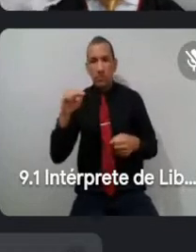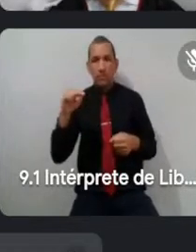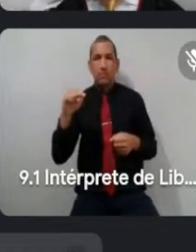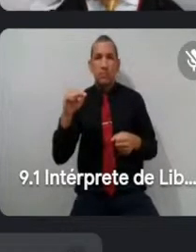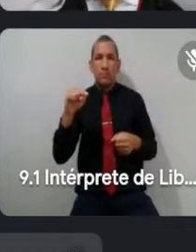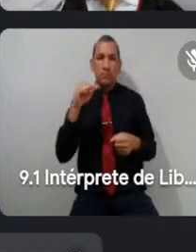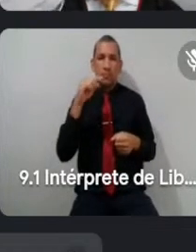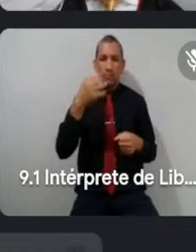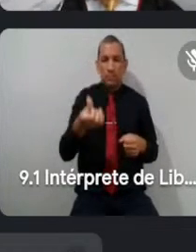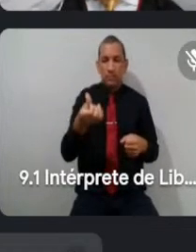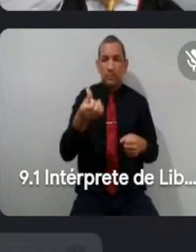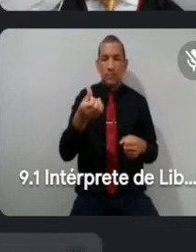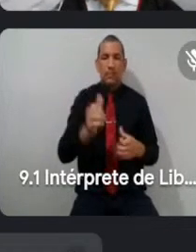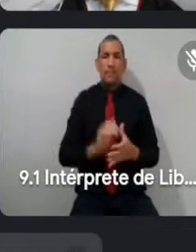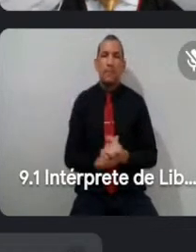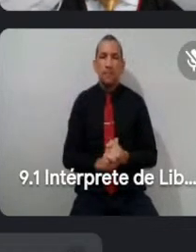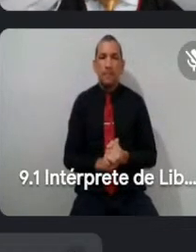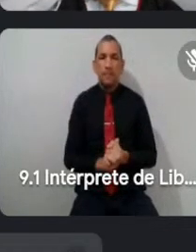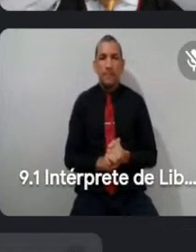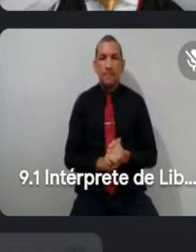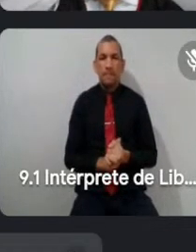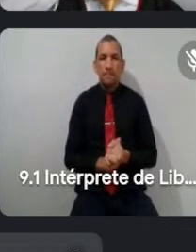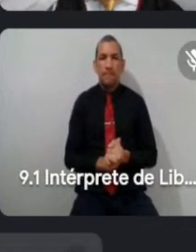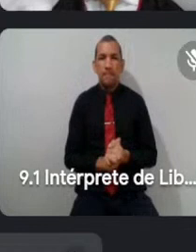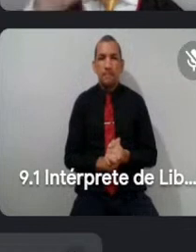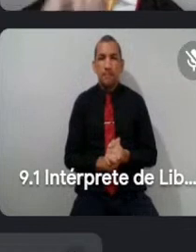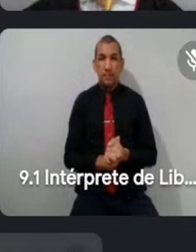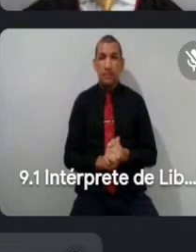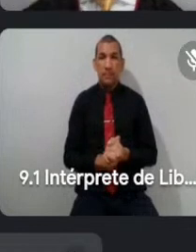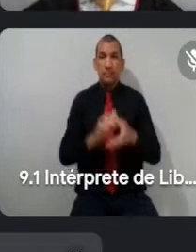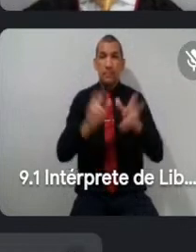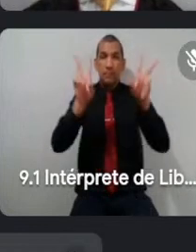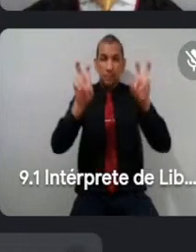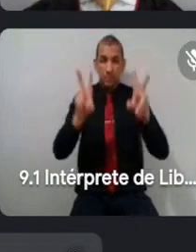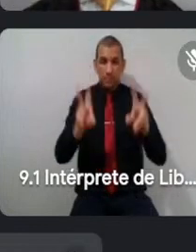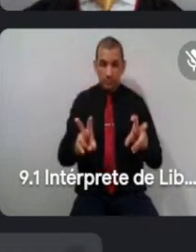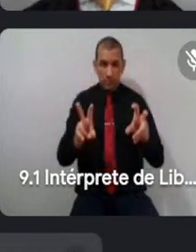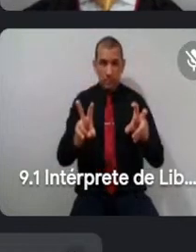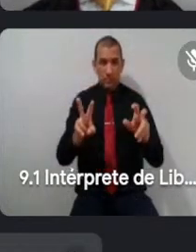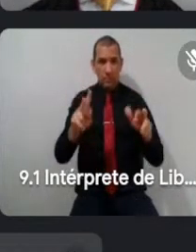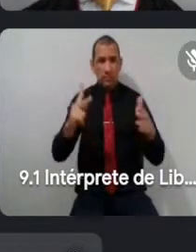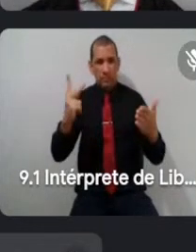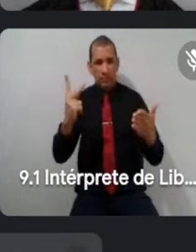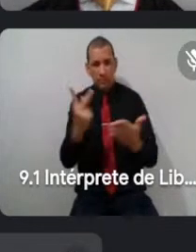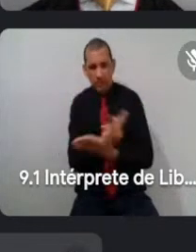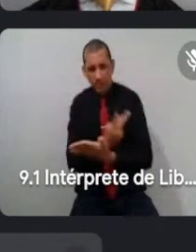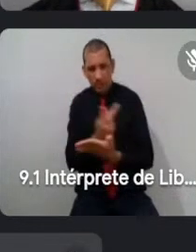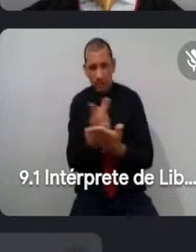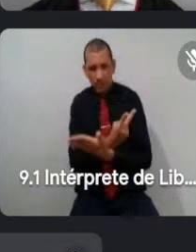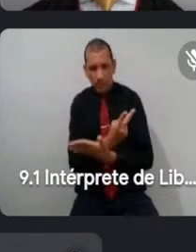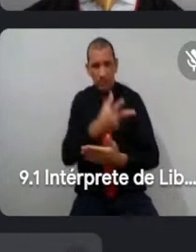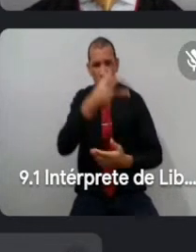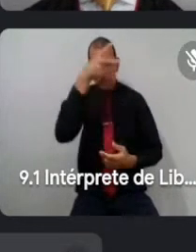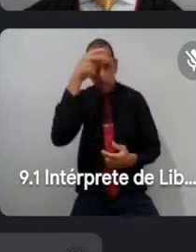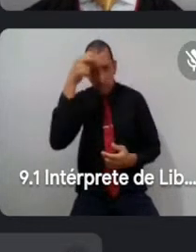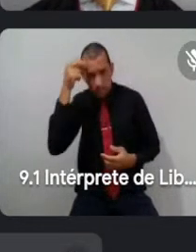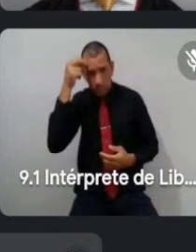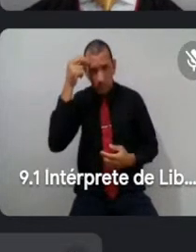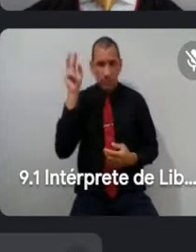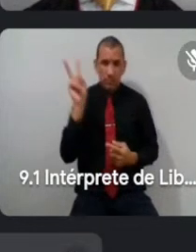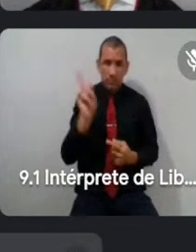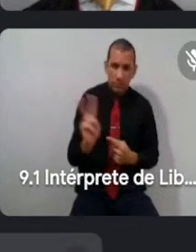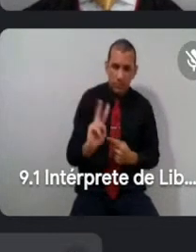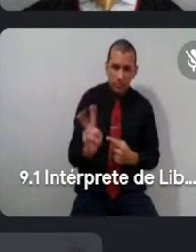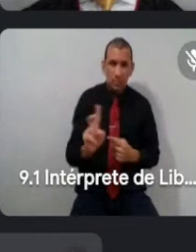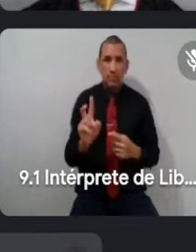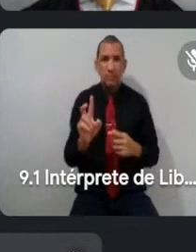2020. 6 é o tema é corrupção praticada por prefeitos e vereadores